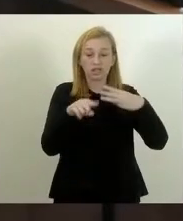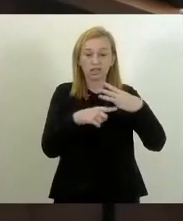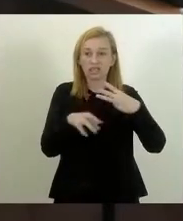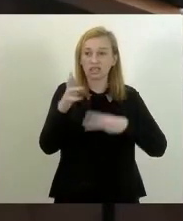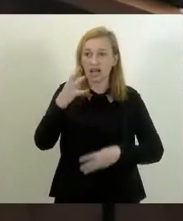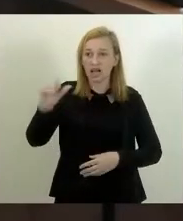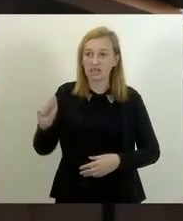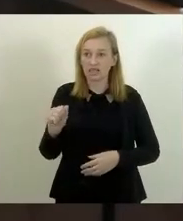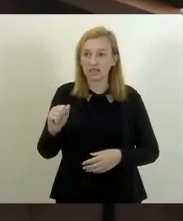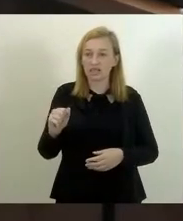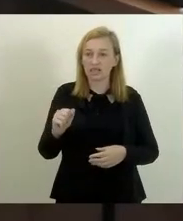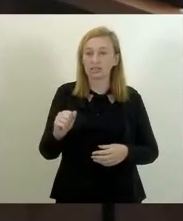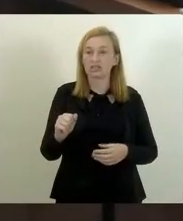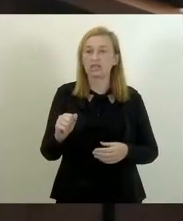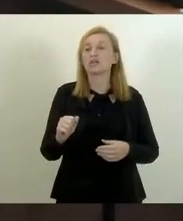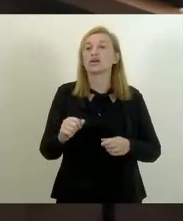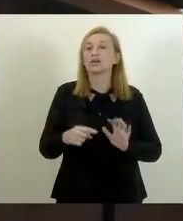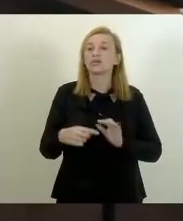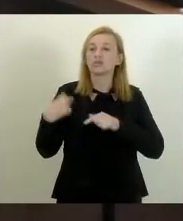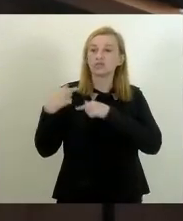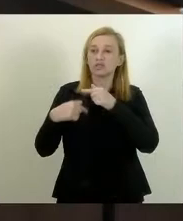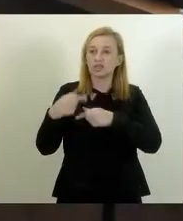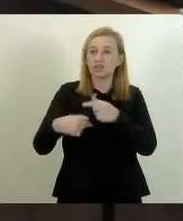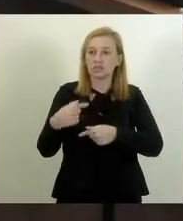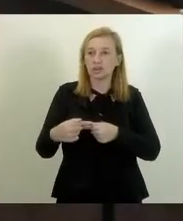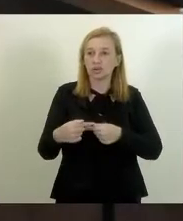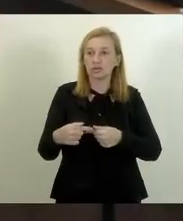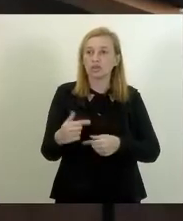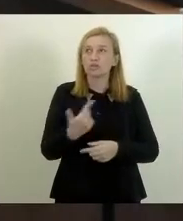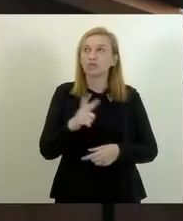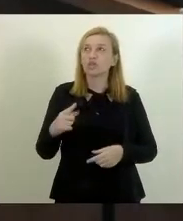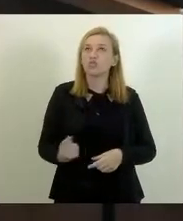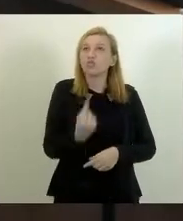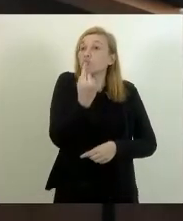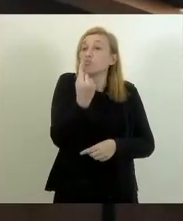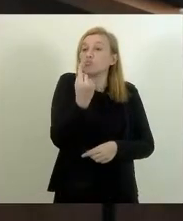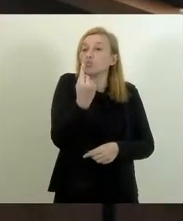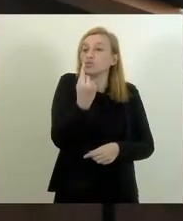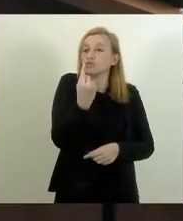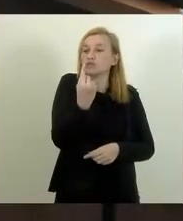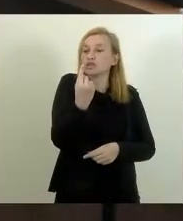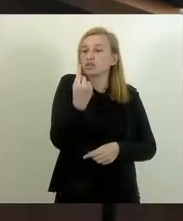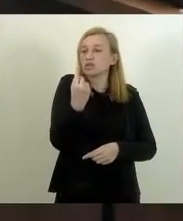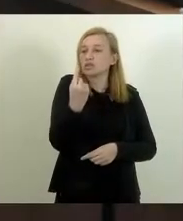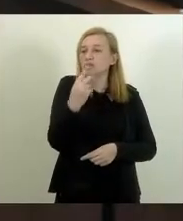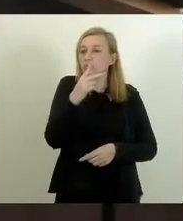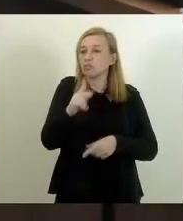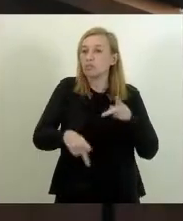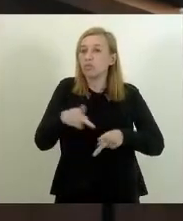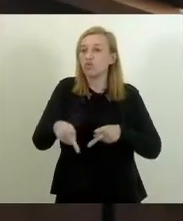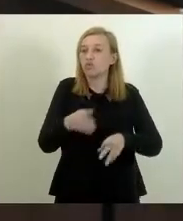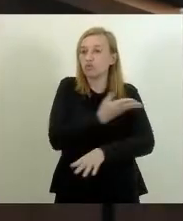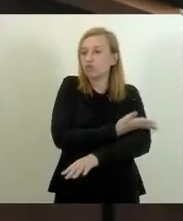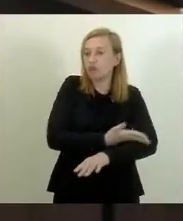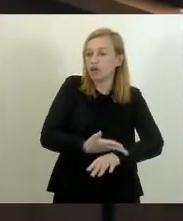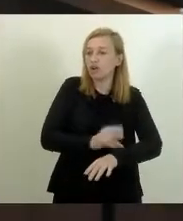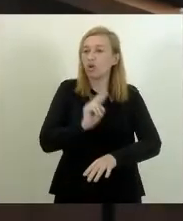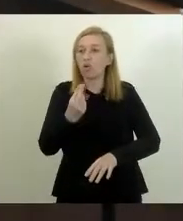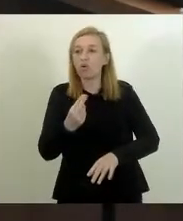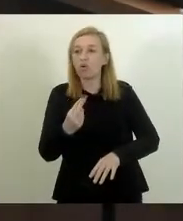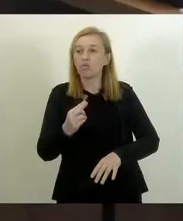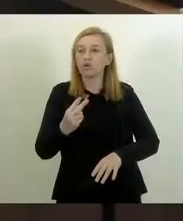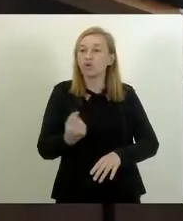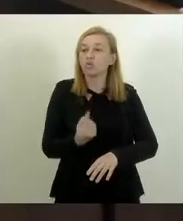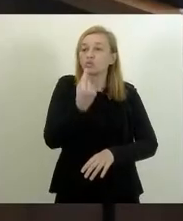diversas origens étnicas. Porque, afinal, não existe uma única raça branca, como não existe uma única raça negra, como